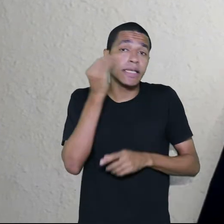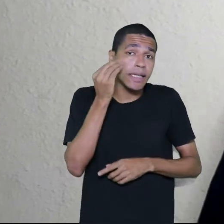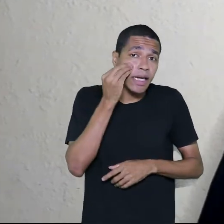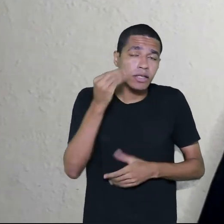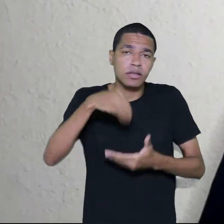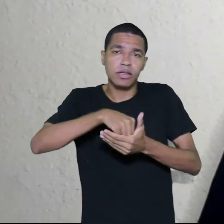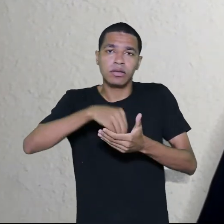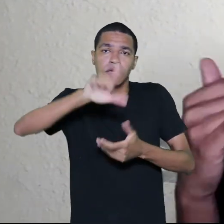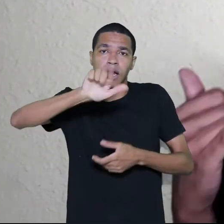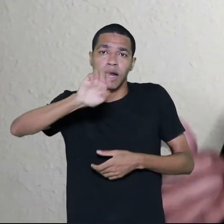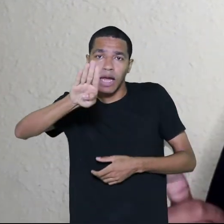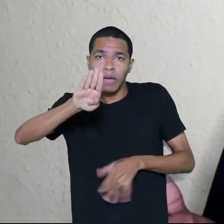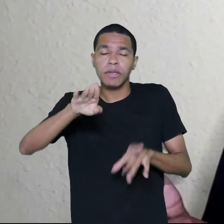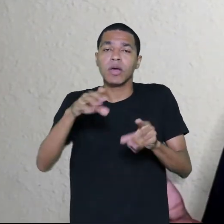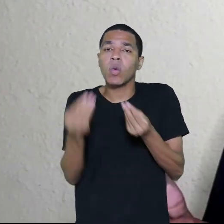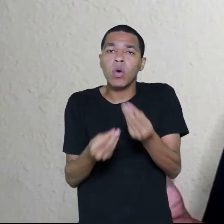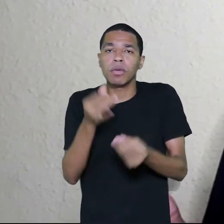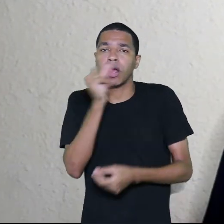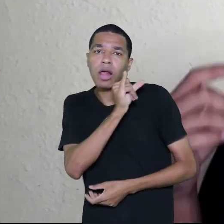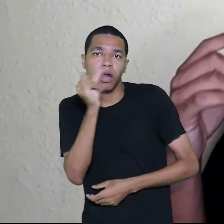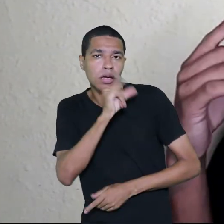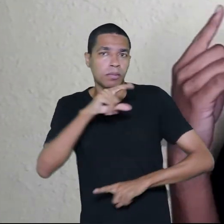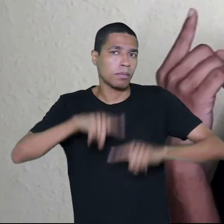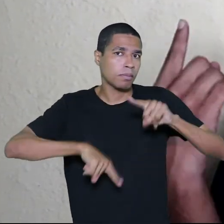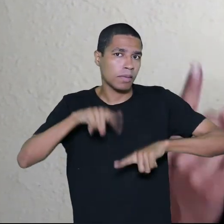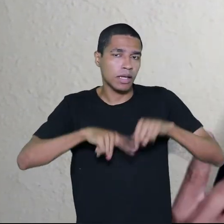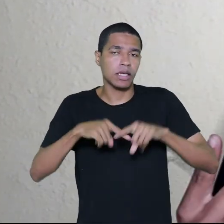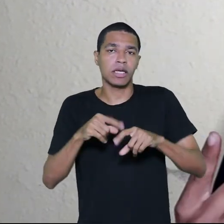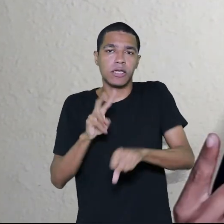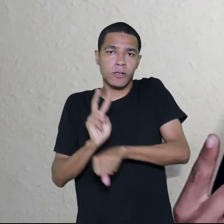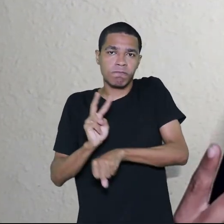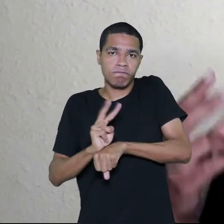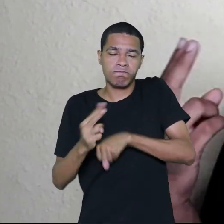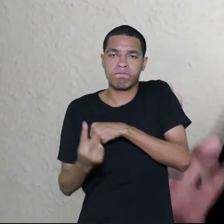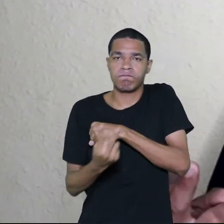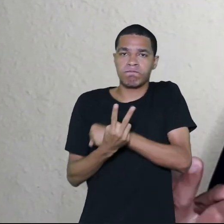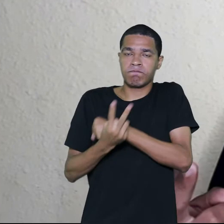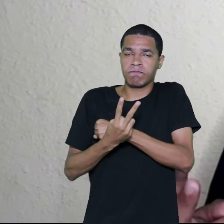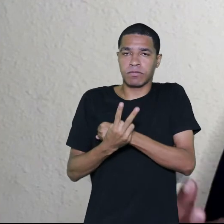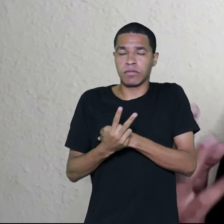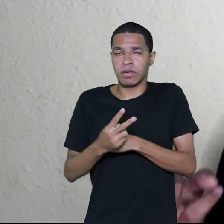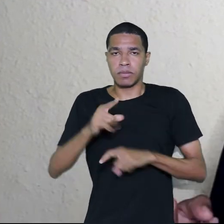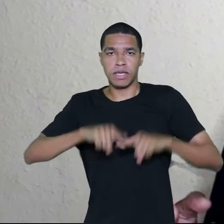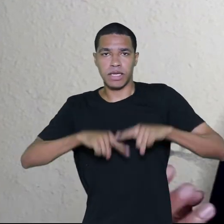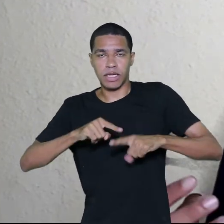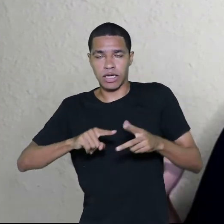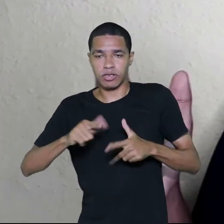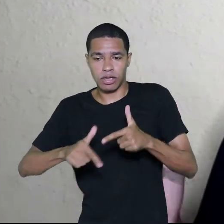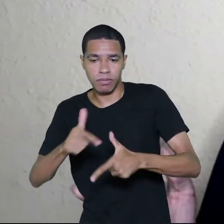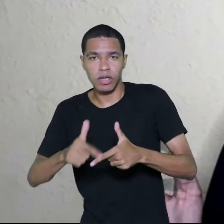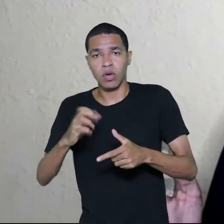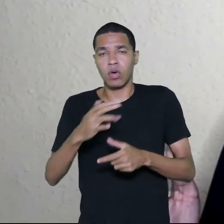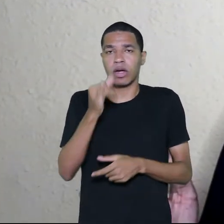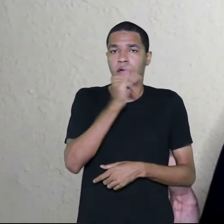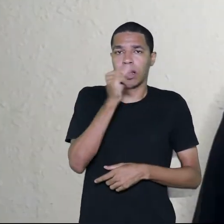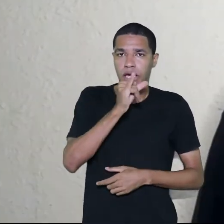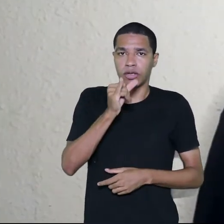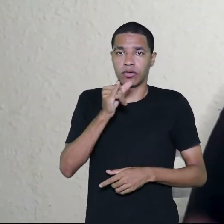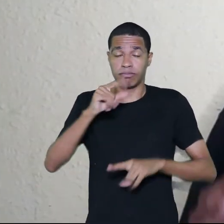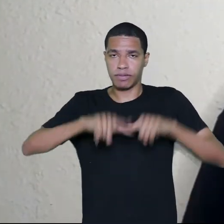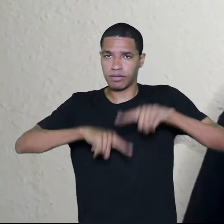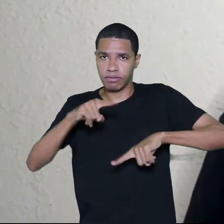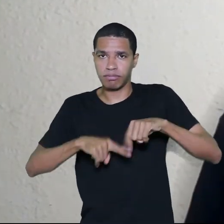testes tanto em laboratórios quanto testes elétricos em materiais que sejam isolantes, em ferramentas e em equipamentos